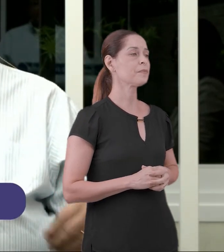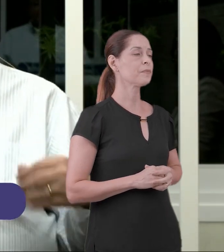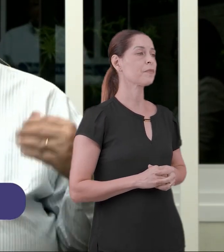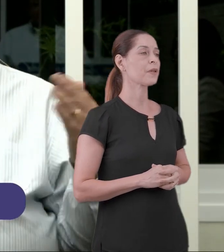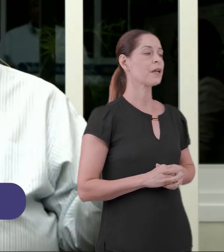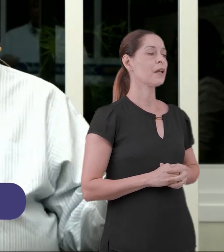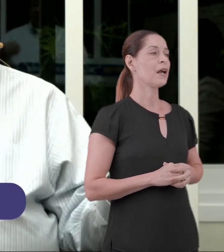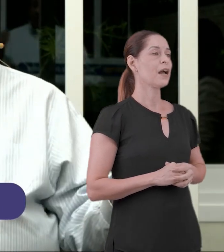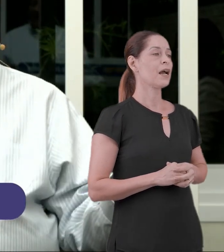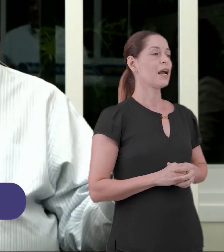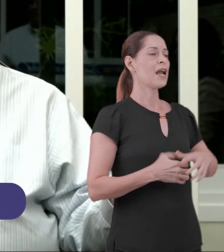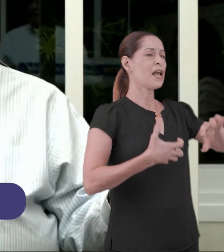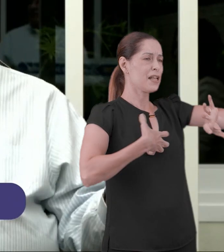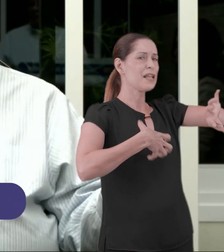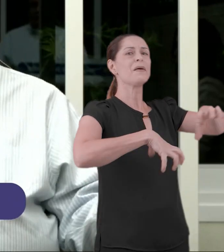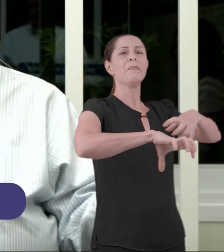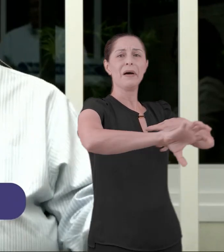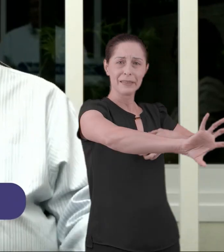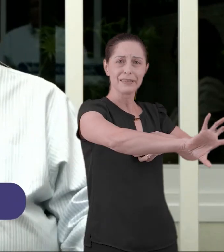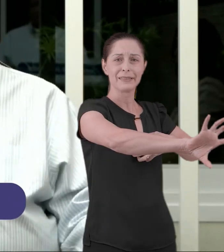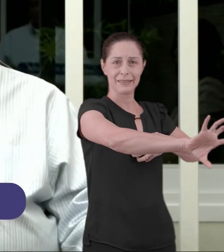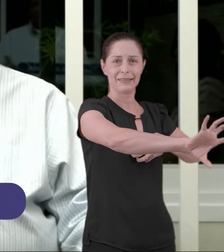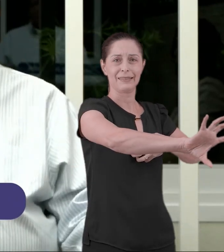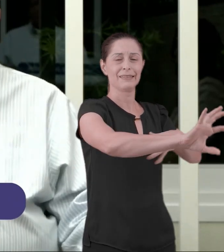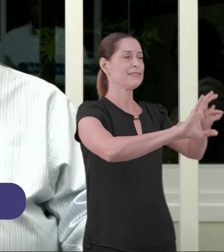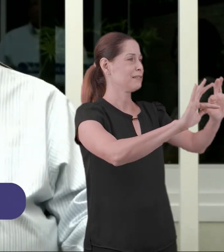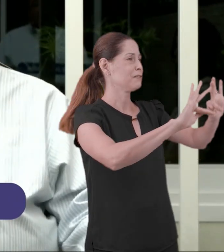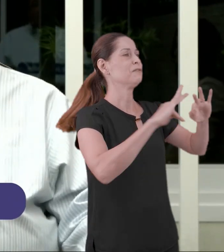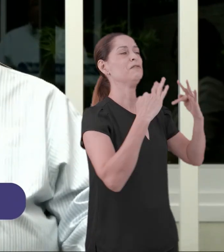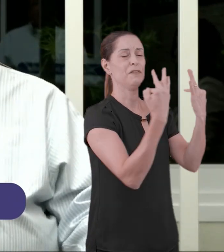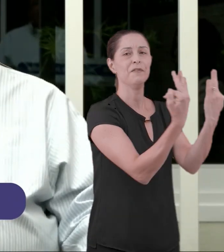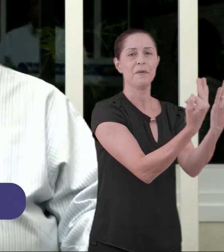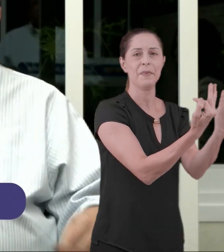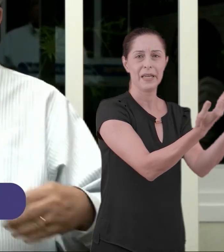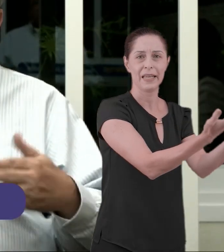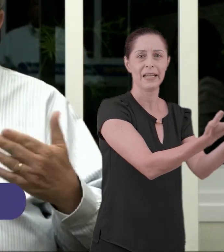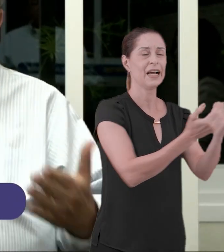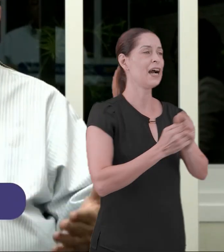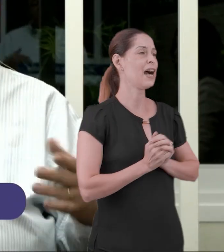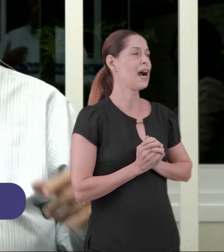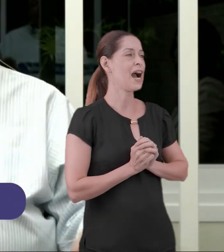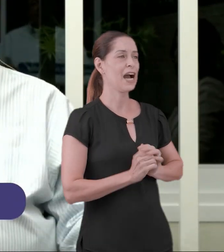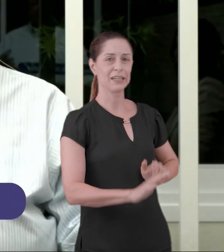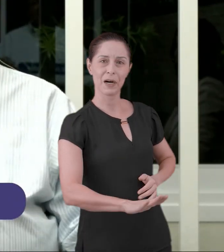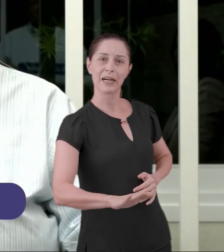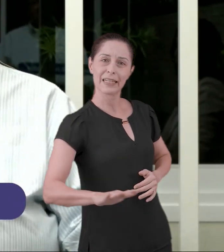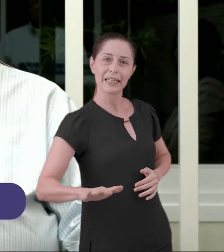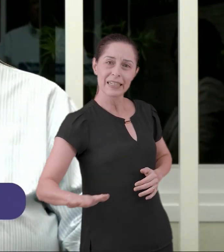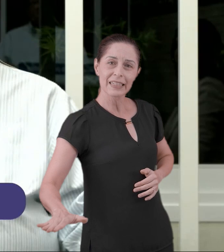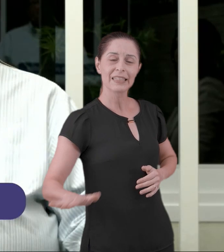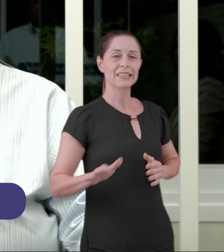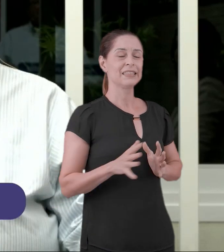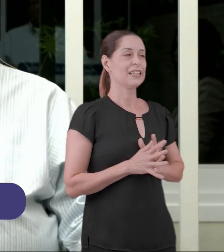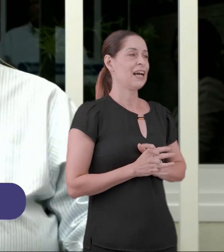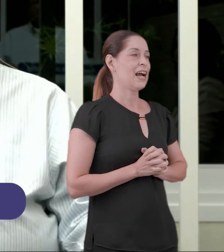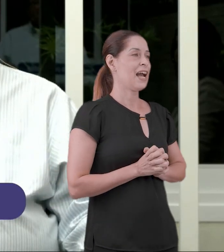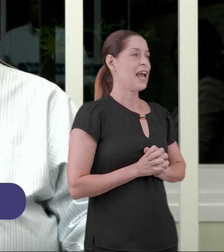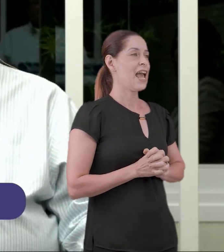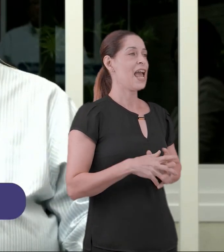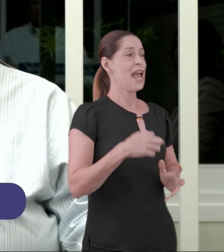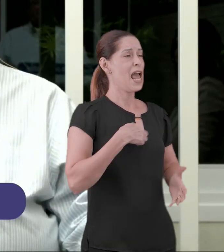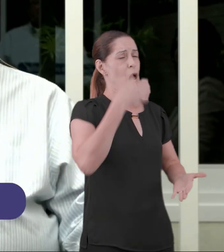e se colocar, né, no lugar da família, se colocar no lugar da criança. Mas eu